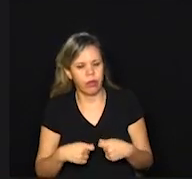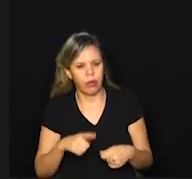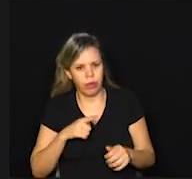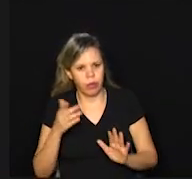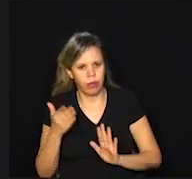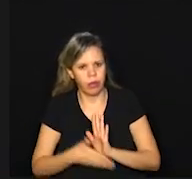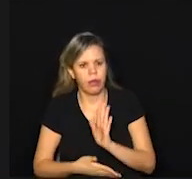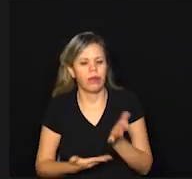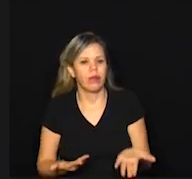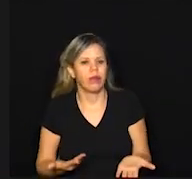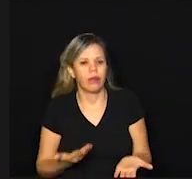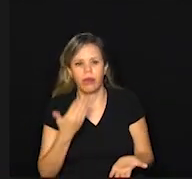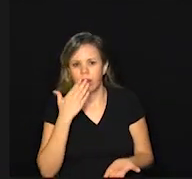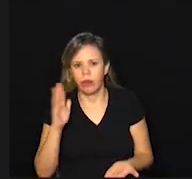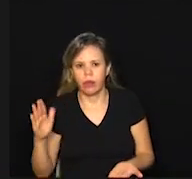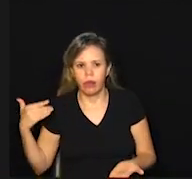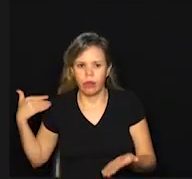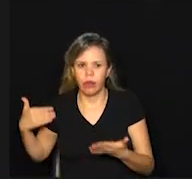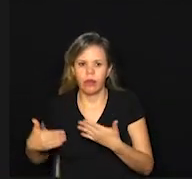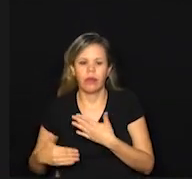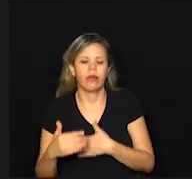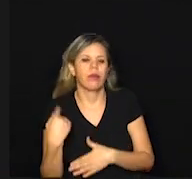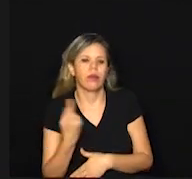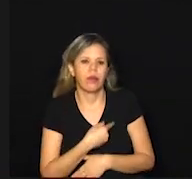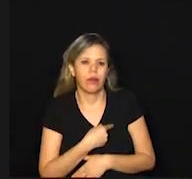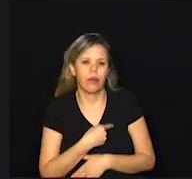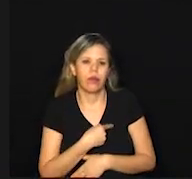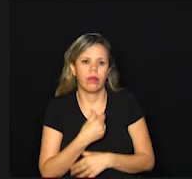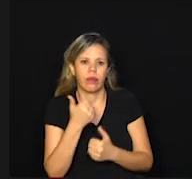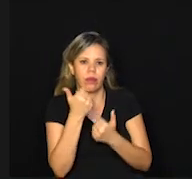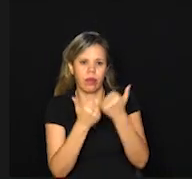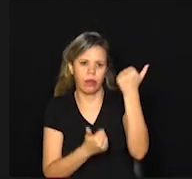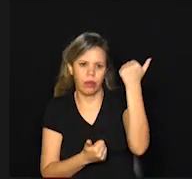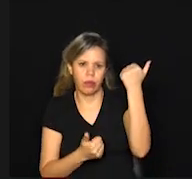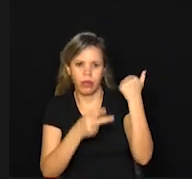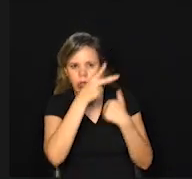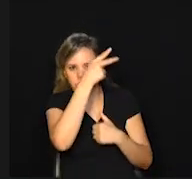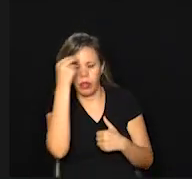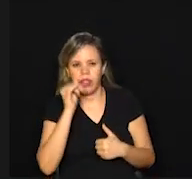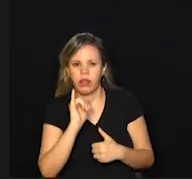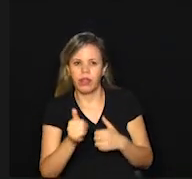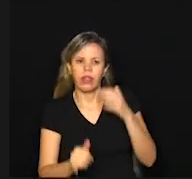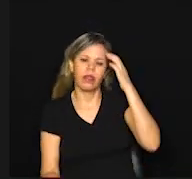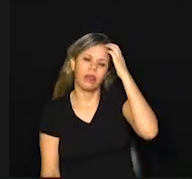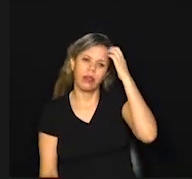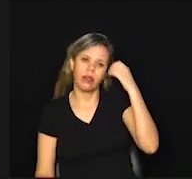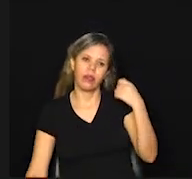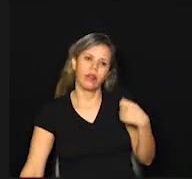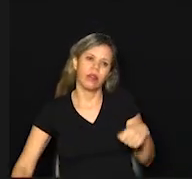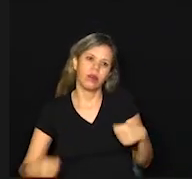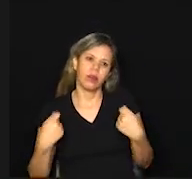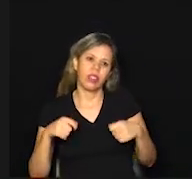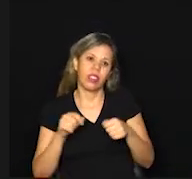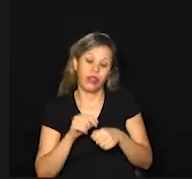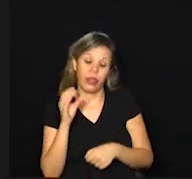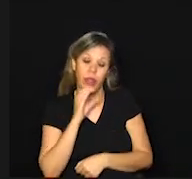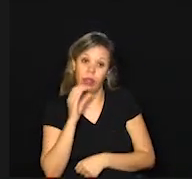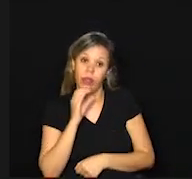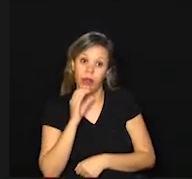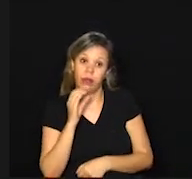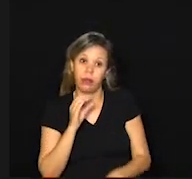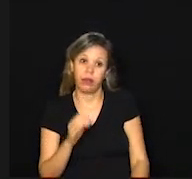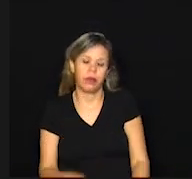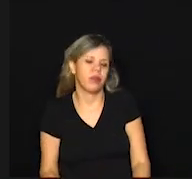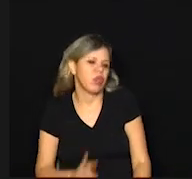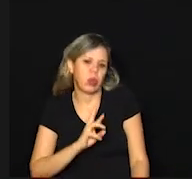garantida a promessa e o nosso vice-prefeito garantiu precisa ser efetivada com urgência